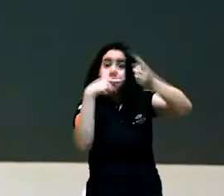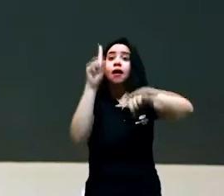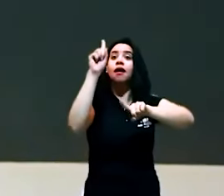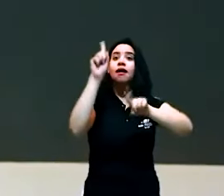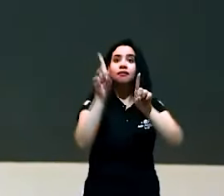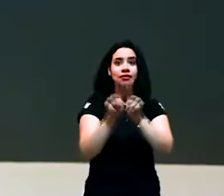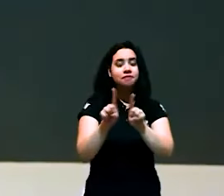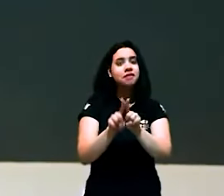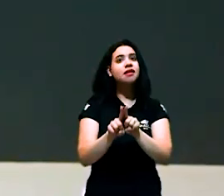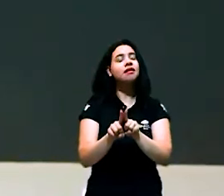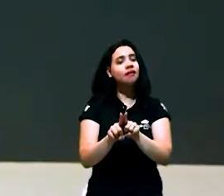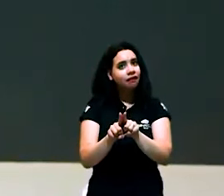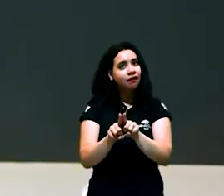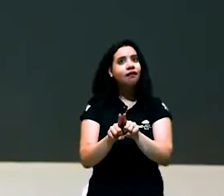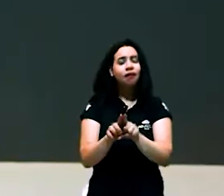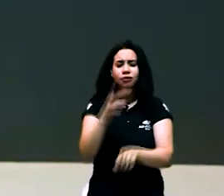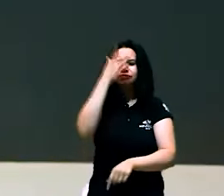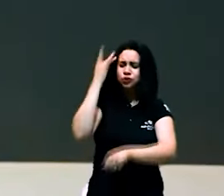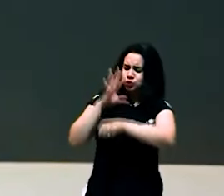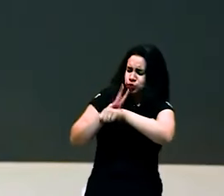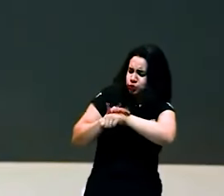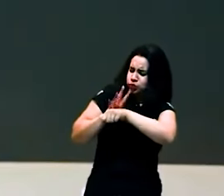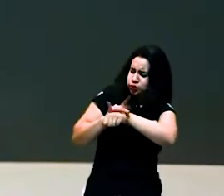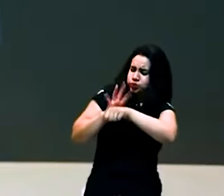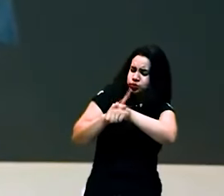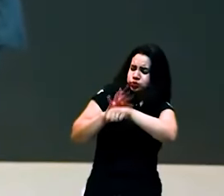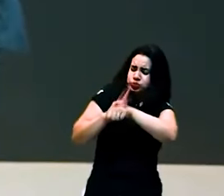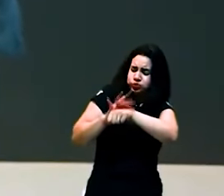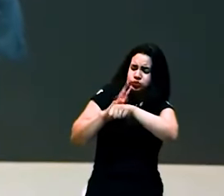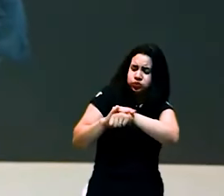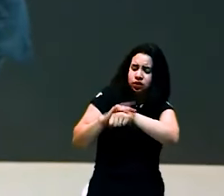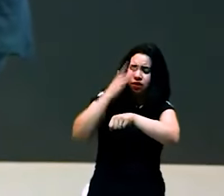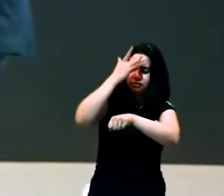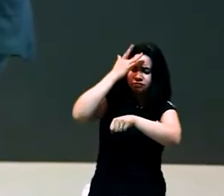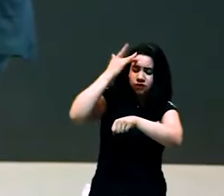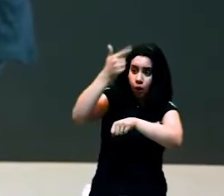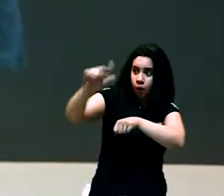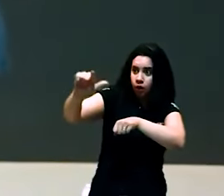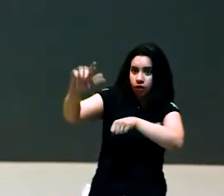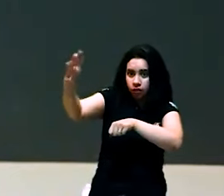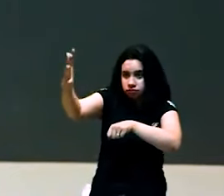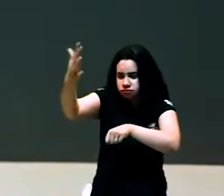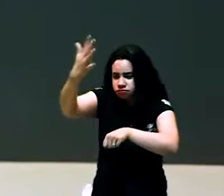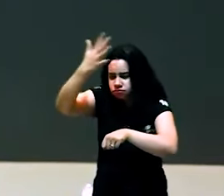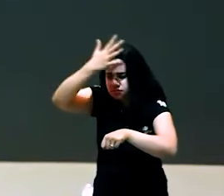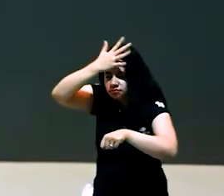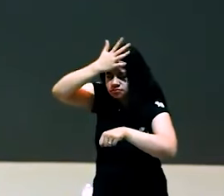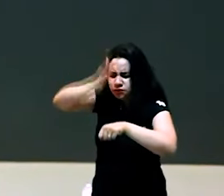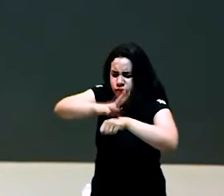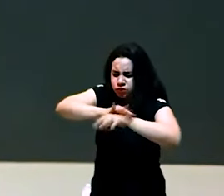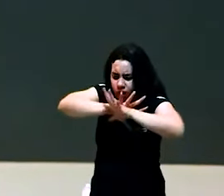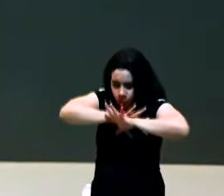eram curados. E sabe quem orava para os enfermos? Eram pessoas que chegavam hoje e eram tocados, e amanhã estava